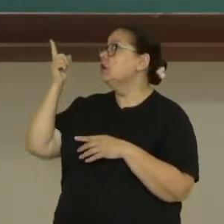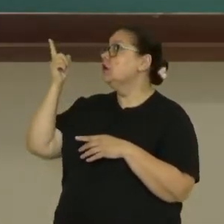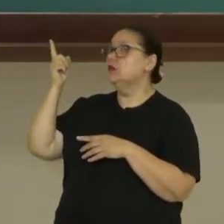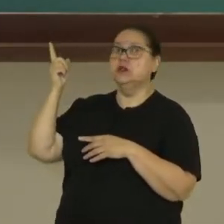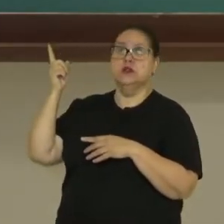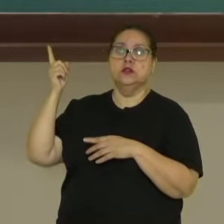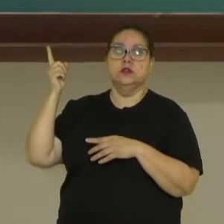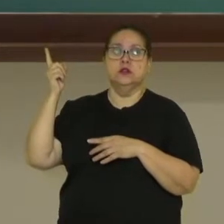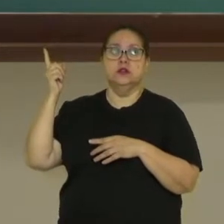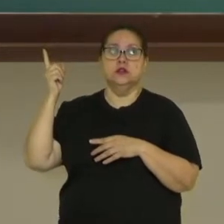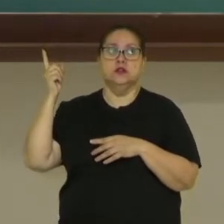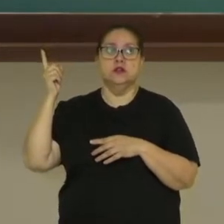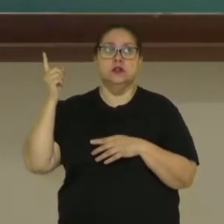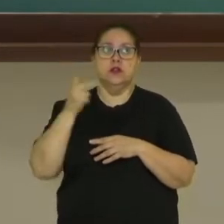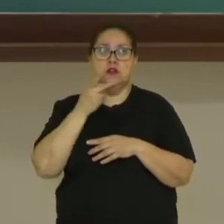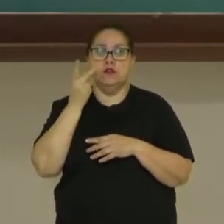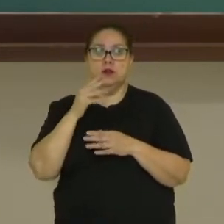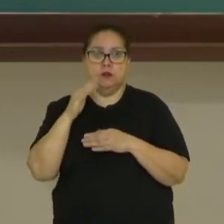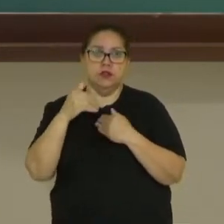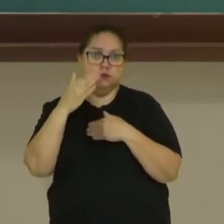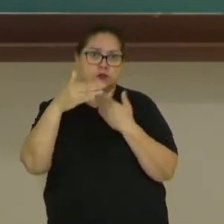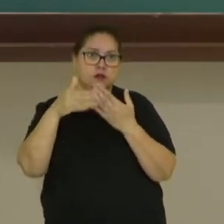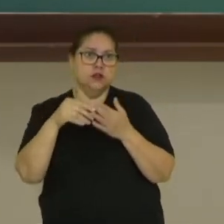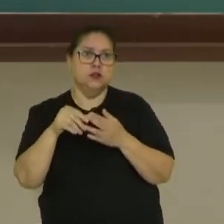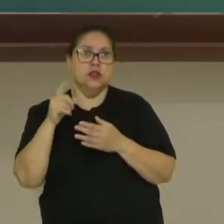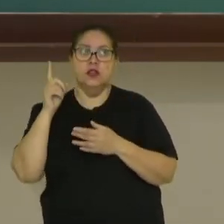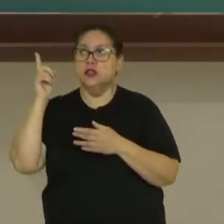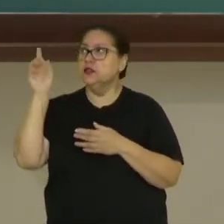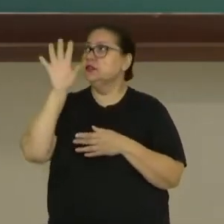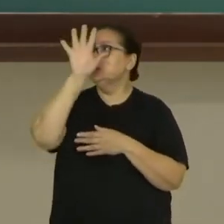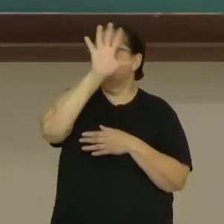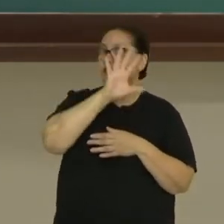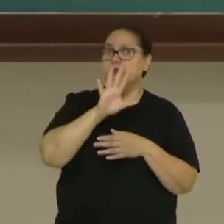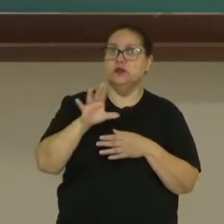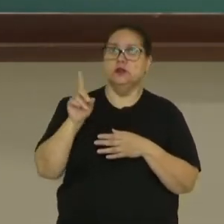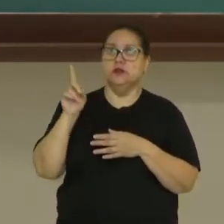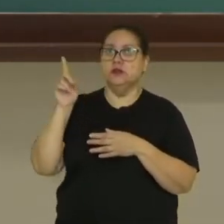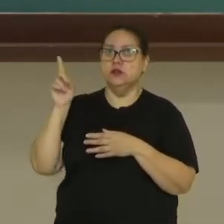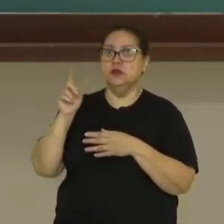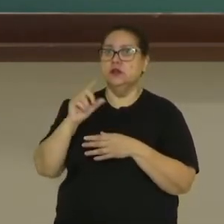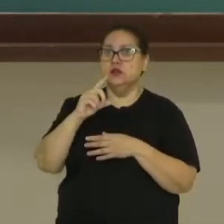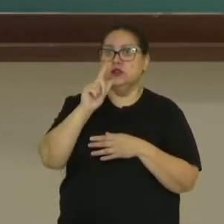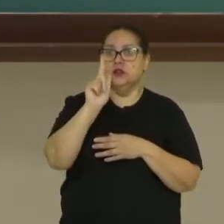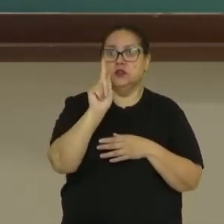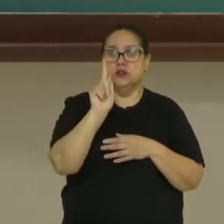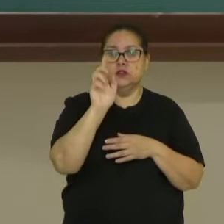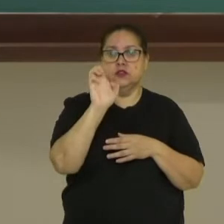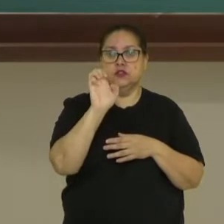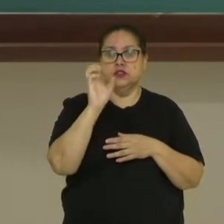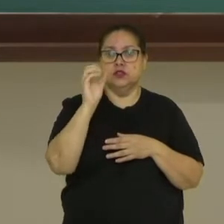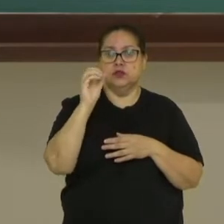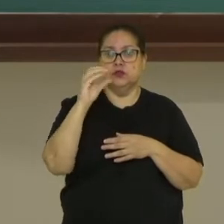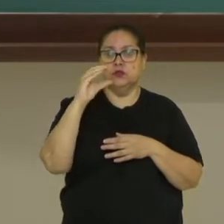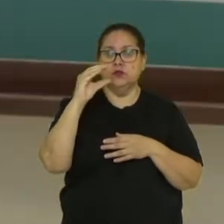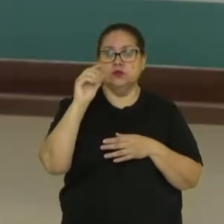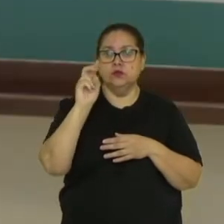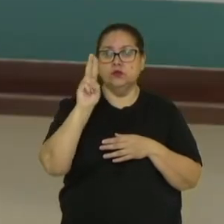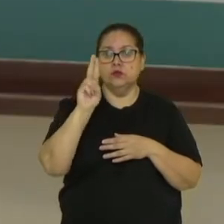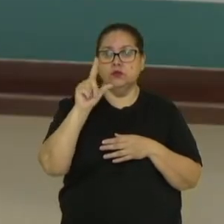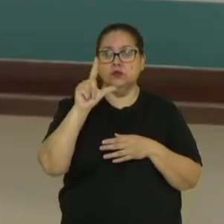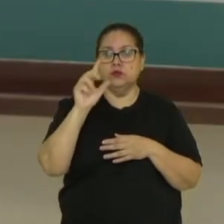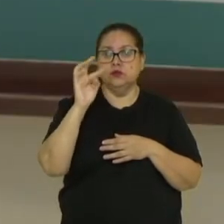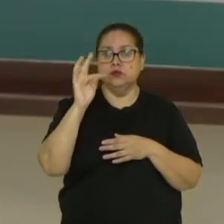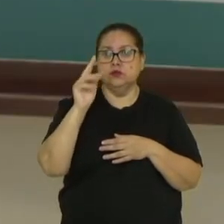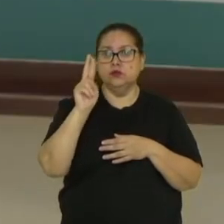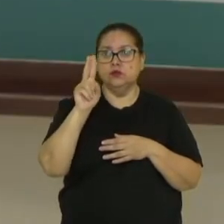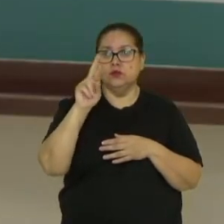é esse aqui, nós vamos falar um pouquinho mais à frente, né? Esse mapa aqui, por questões geoculturais, foi criado em 2013 e ele mostra